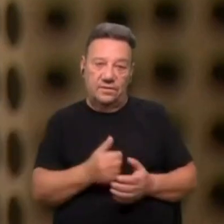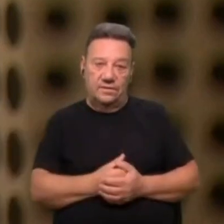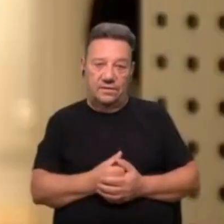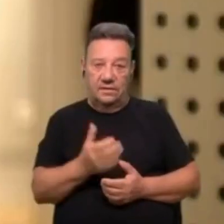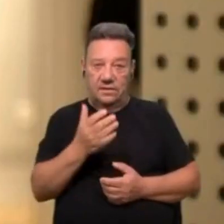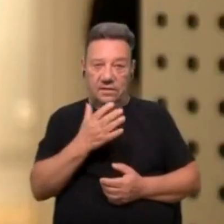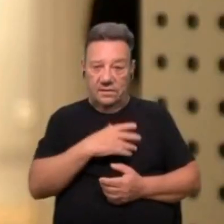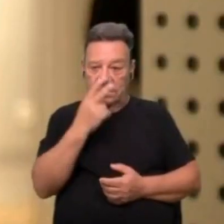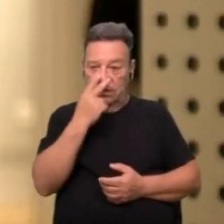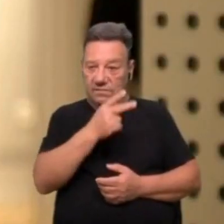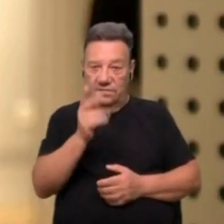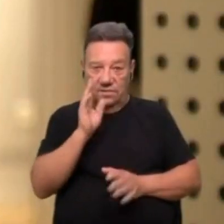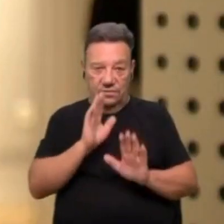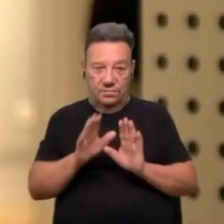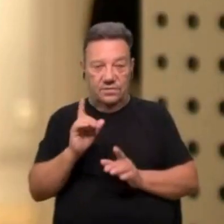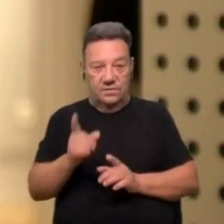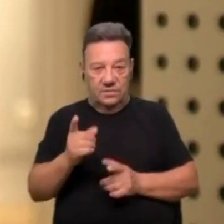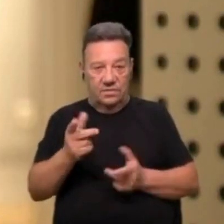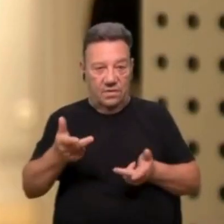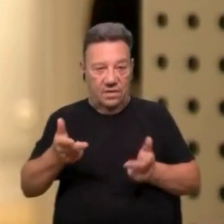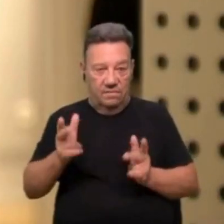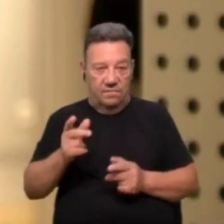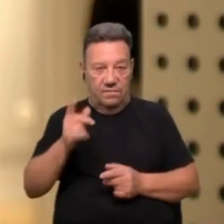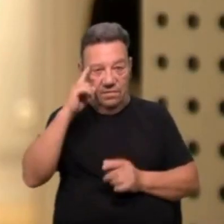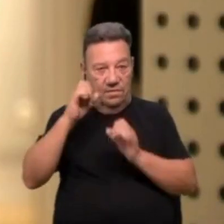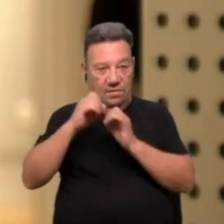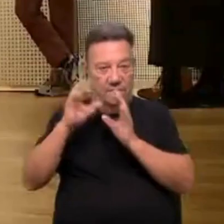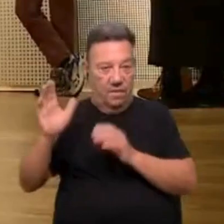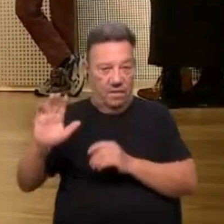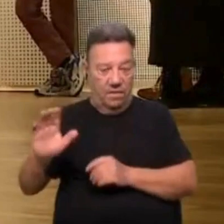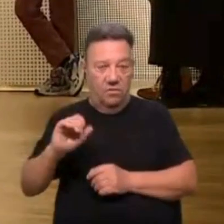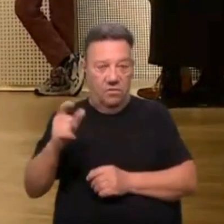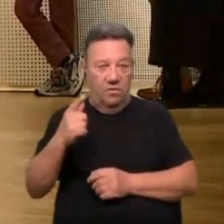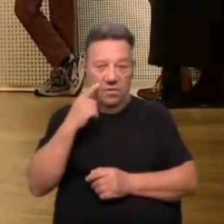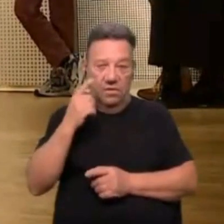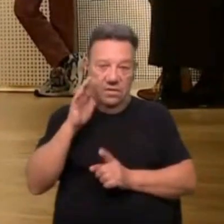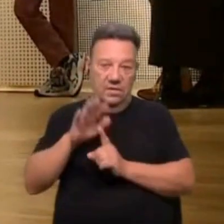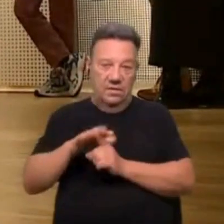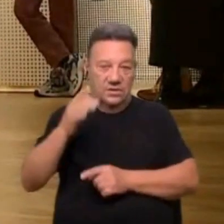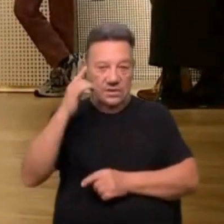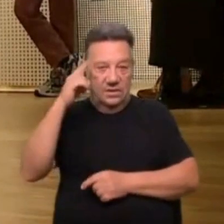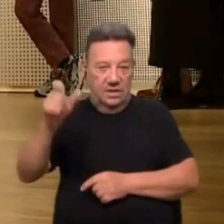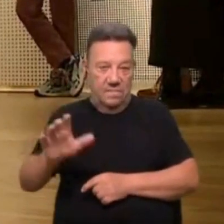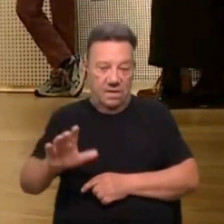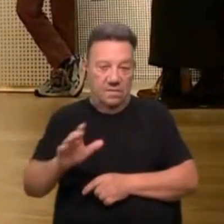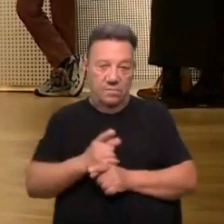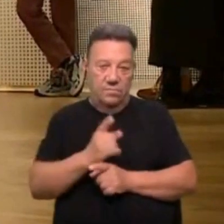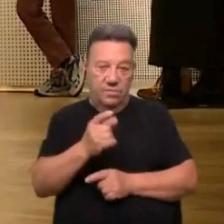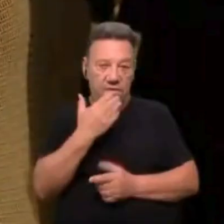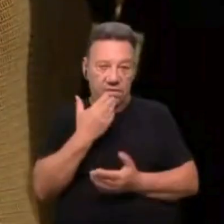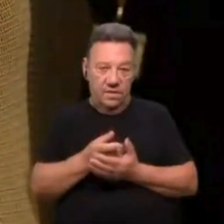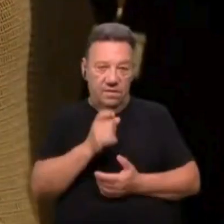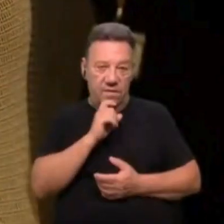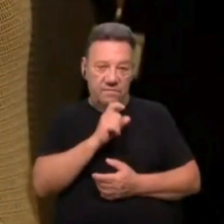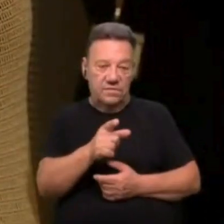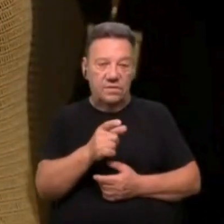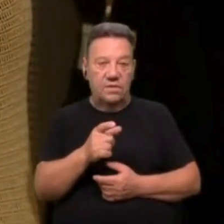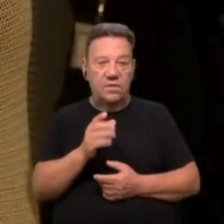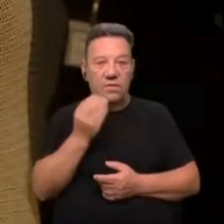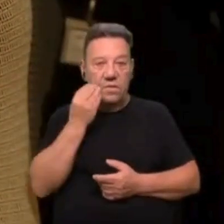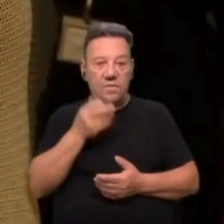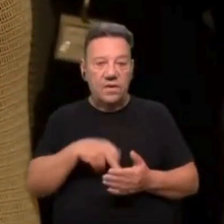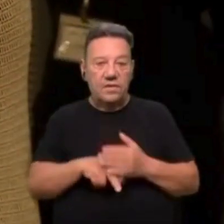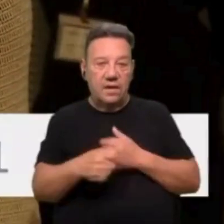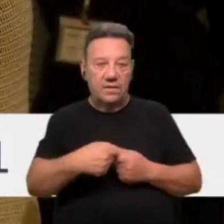Quer que as visitas à exposição sejam livres de preconceitos ou estigmas, e por isso, deixo um conselho de como entrar